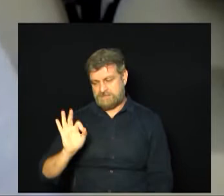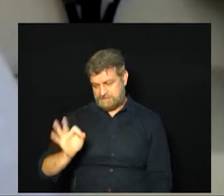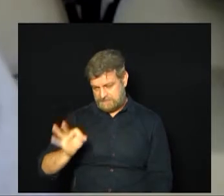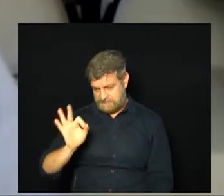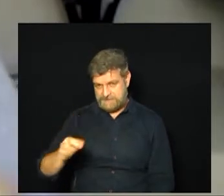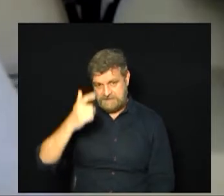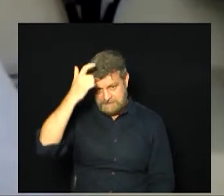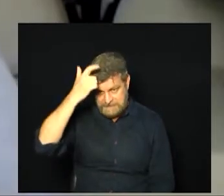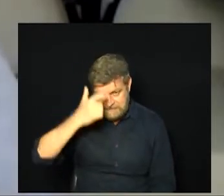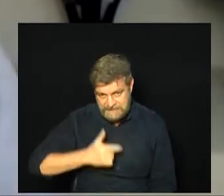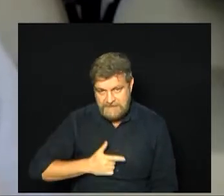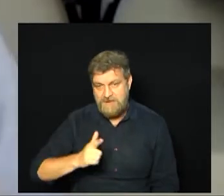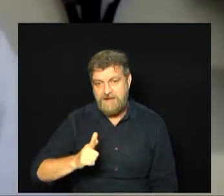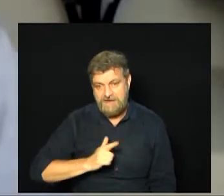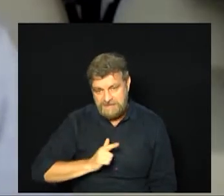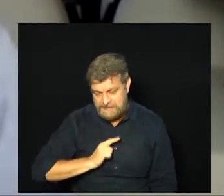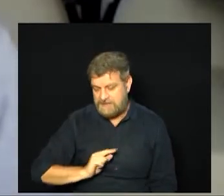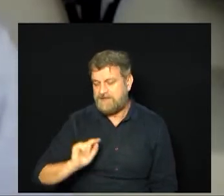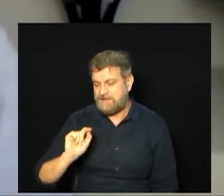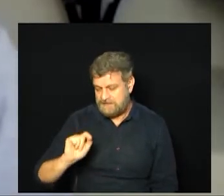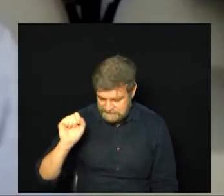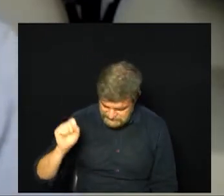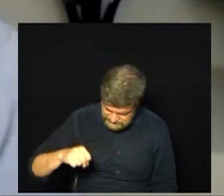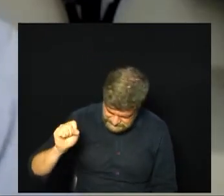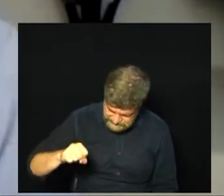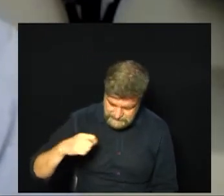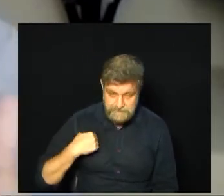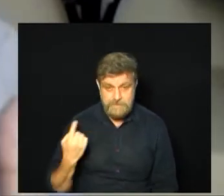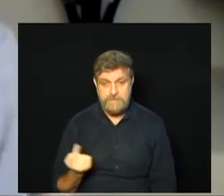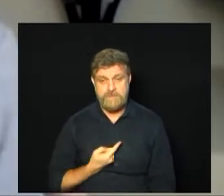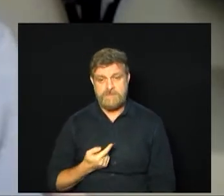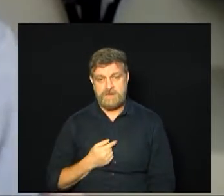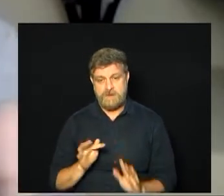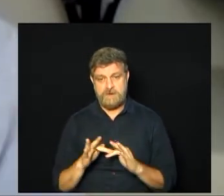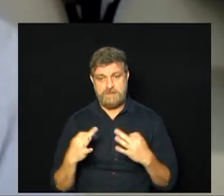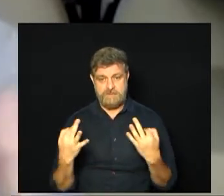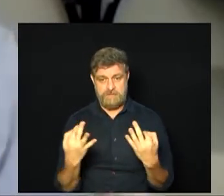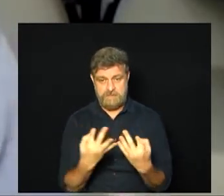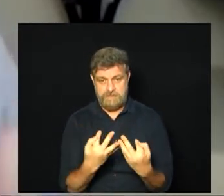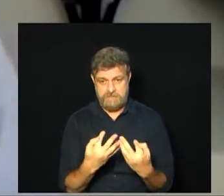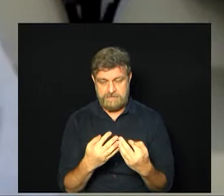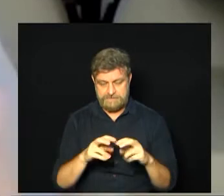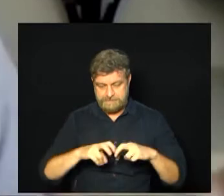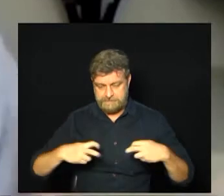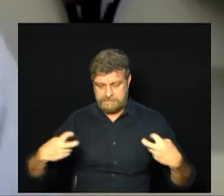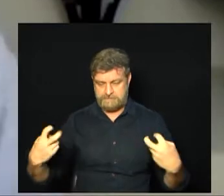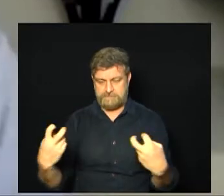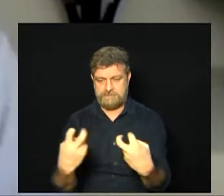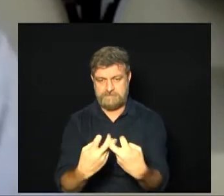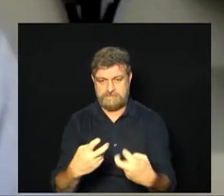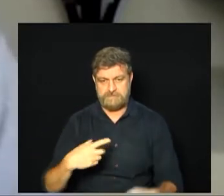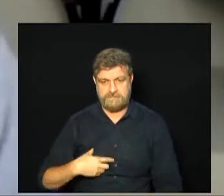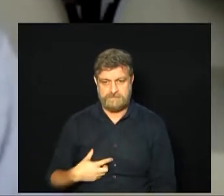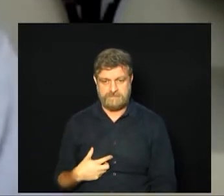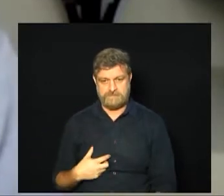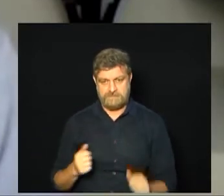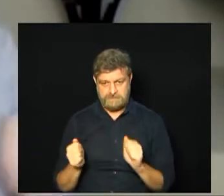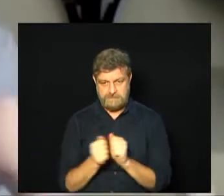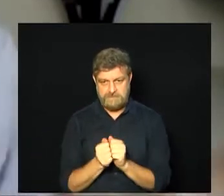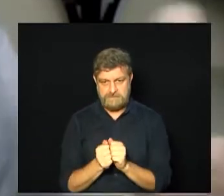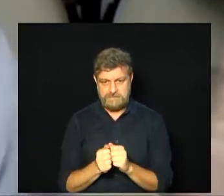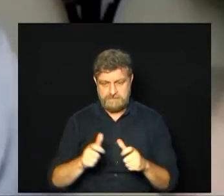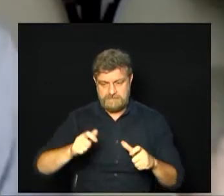Eu falo, tem que ter. Porque minha família, quando se reúne, uma família muito grande, quando se reúne, o